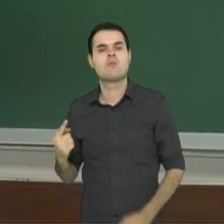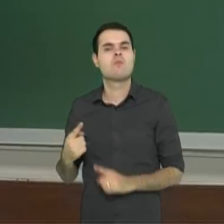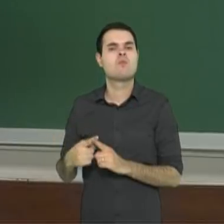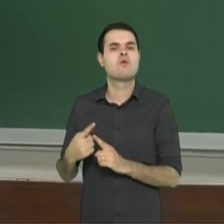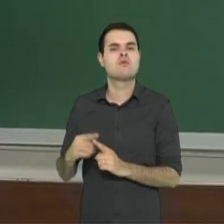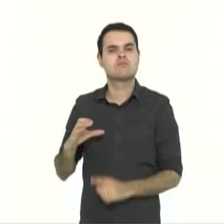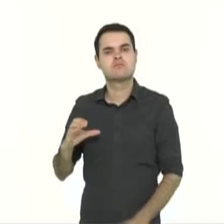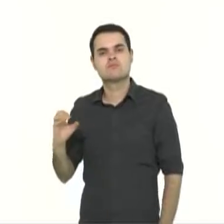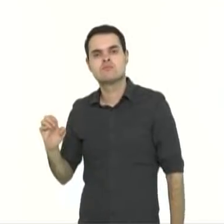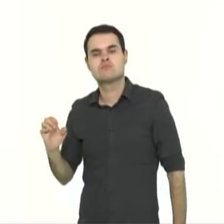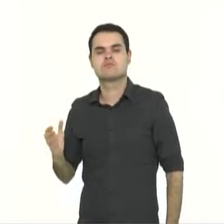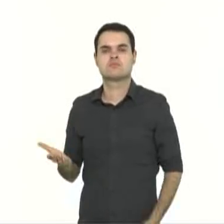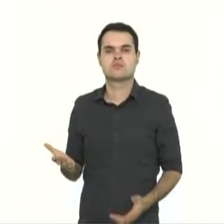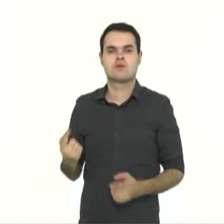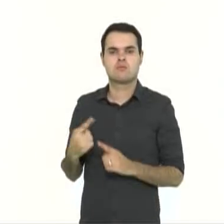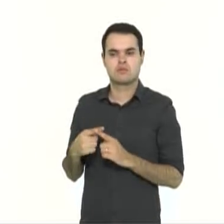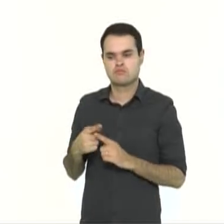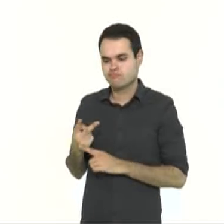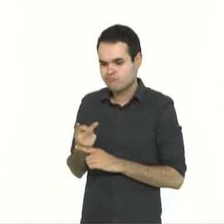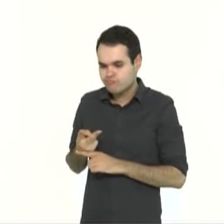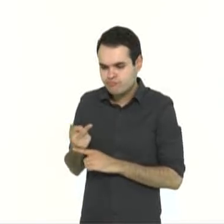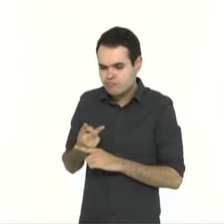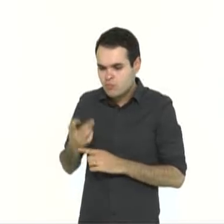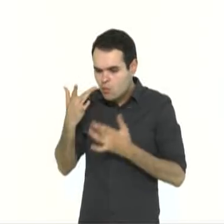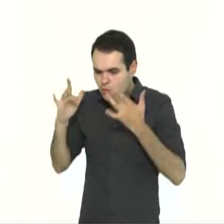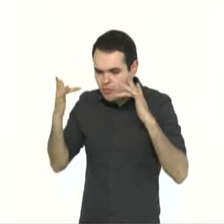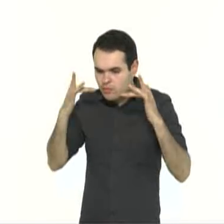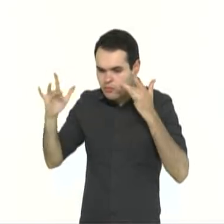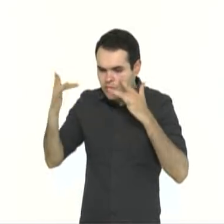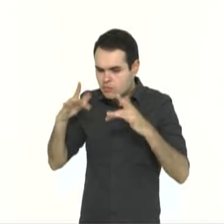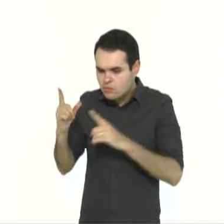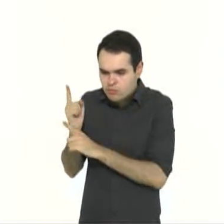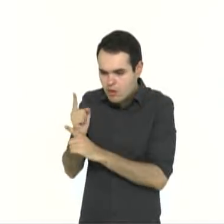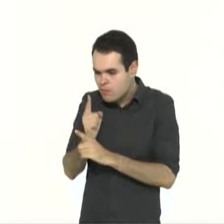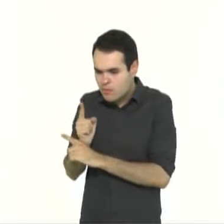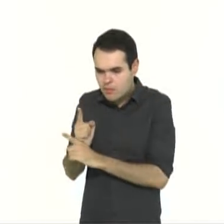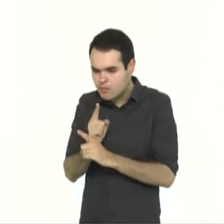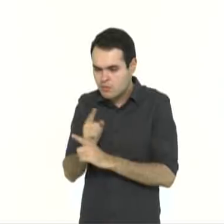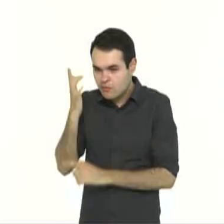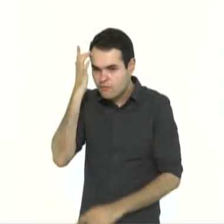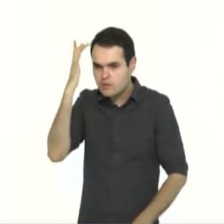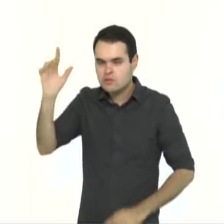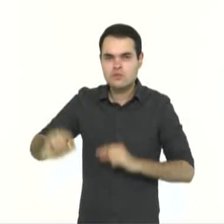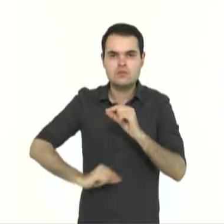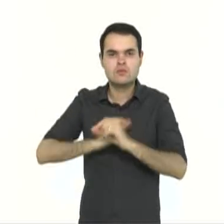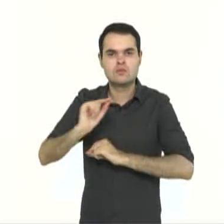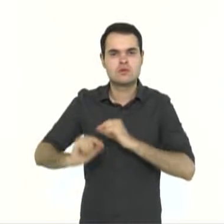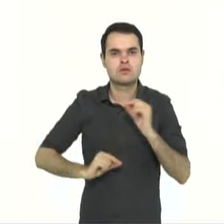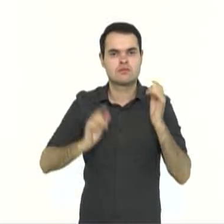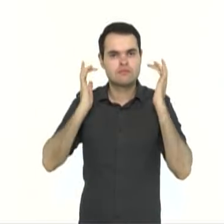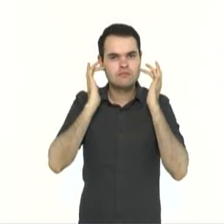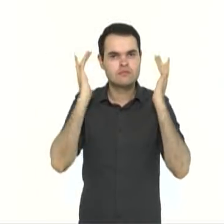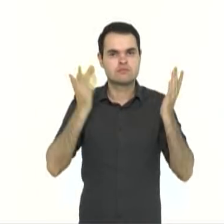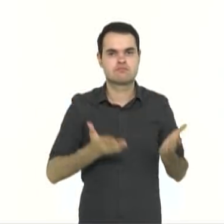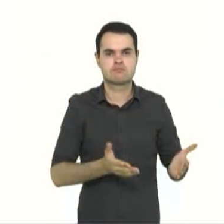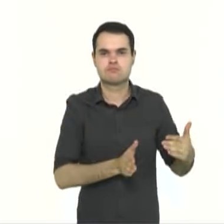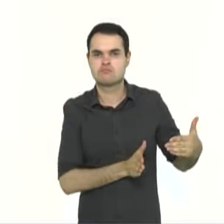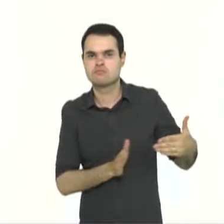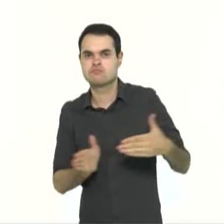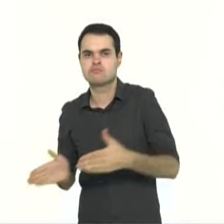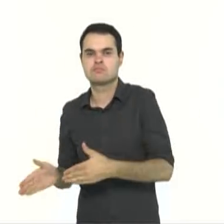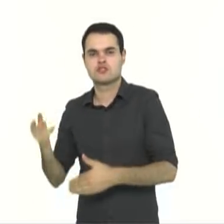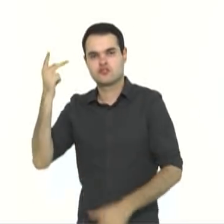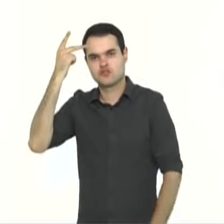lá. A busca pelos metais preciosos, como nós já sabemos, facilitou a entrada do gado em